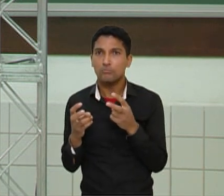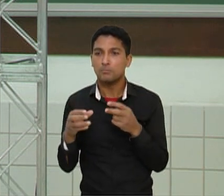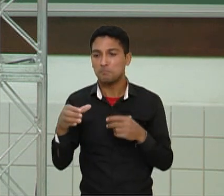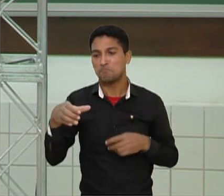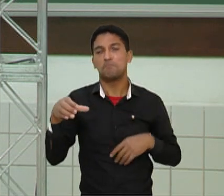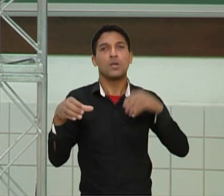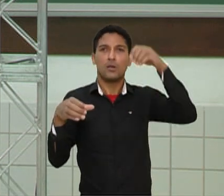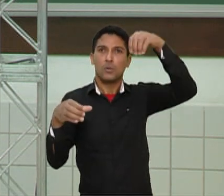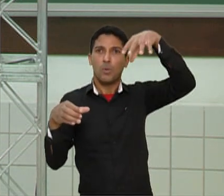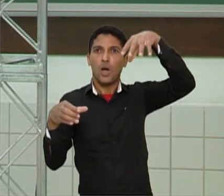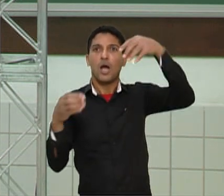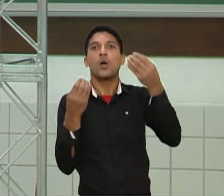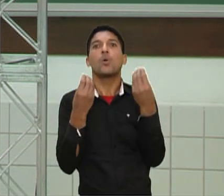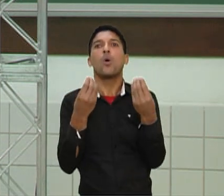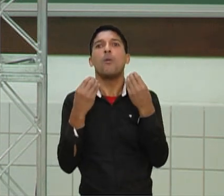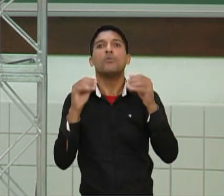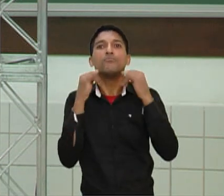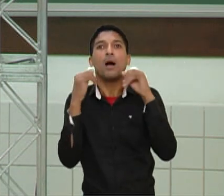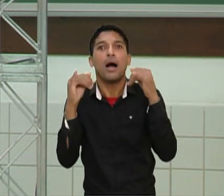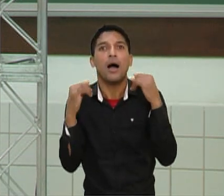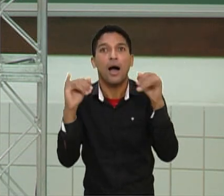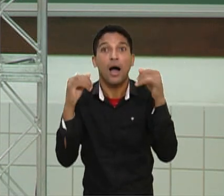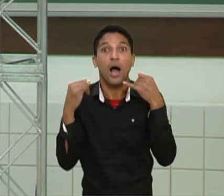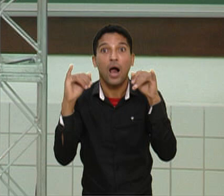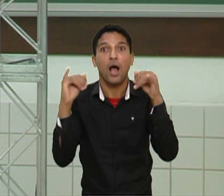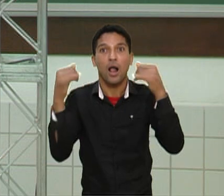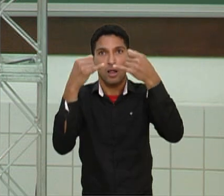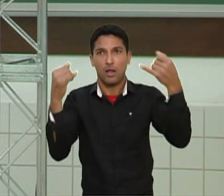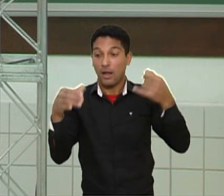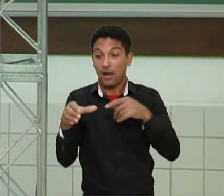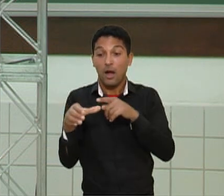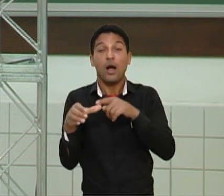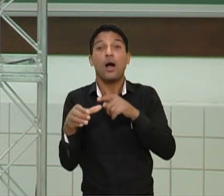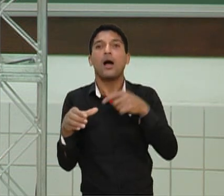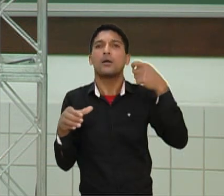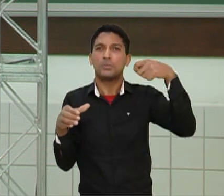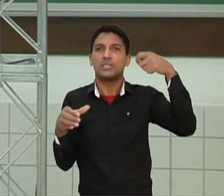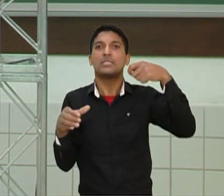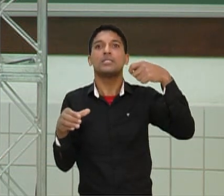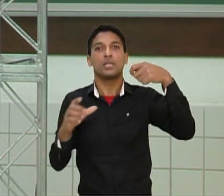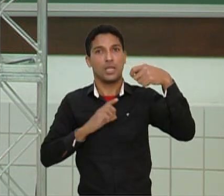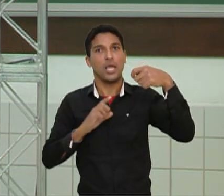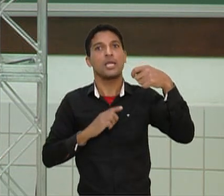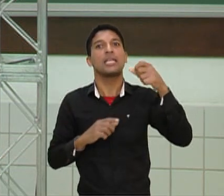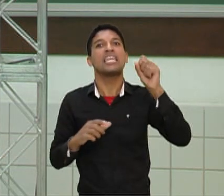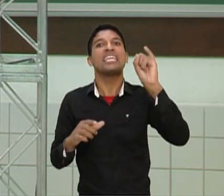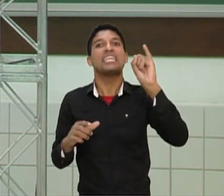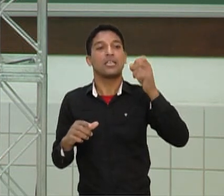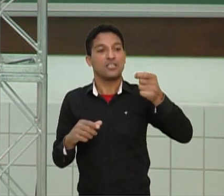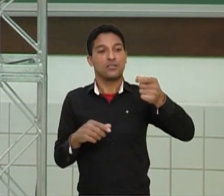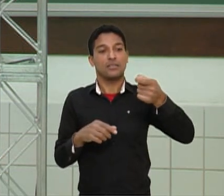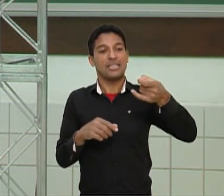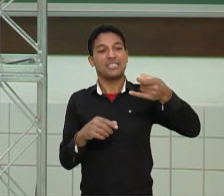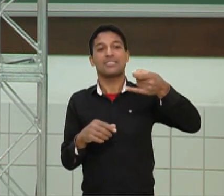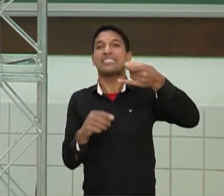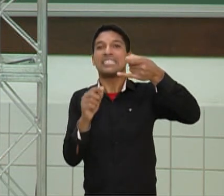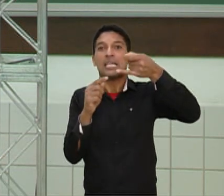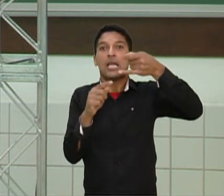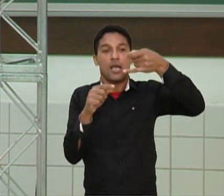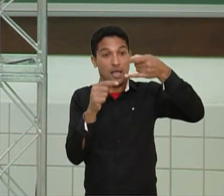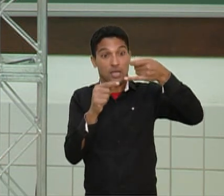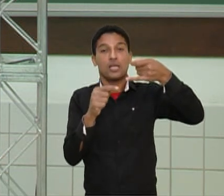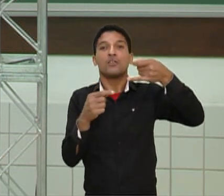conduzir corrente elétrica, eu preciso ter íons, né? Eu preciso ter tanto cargas positivas e